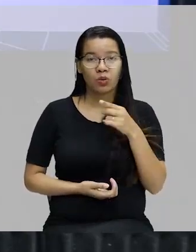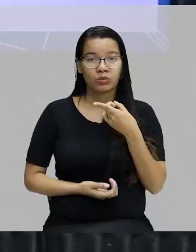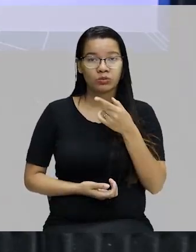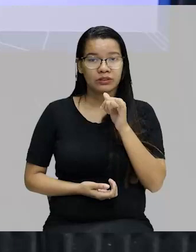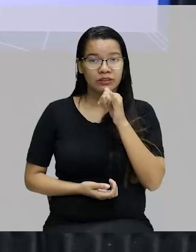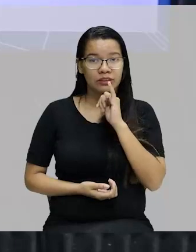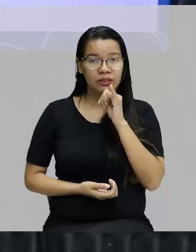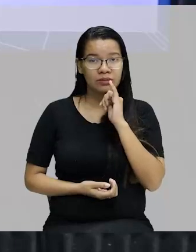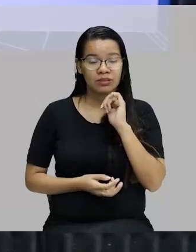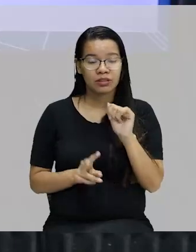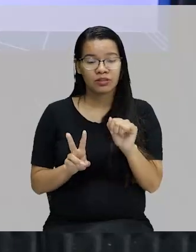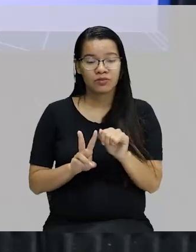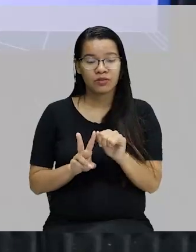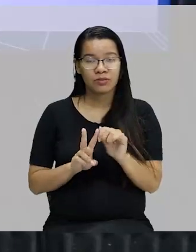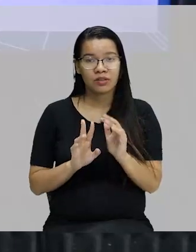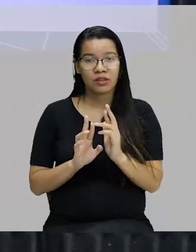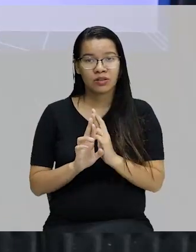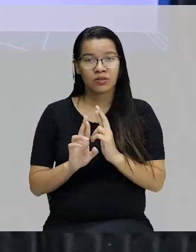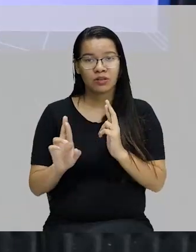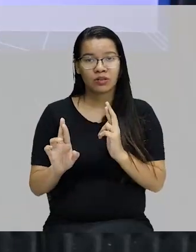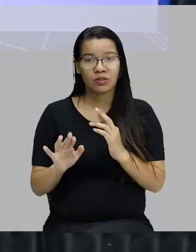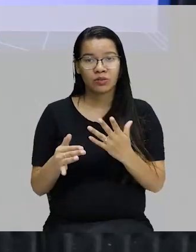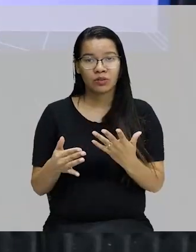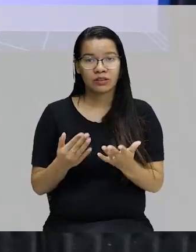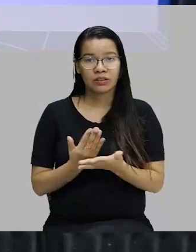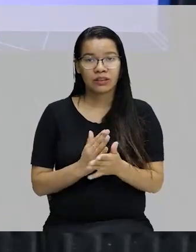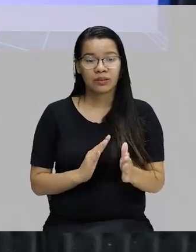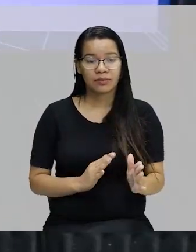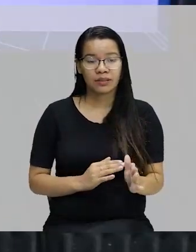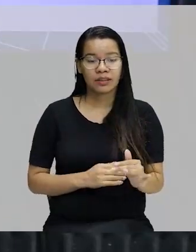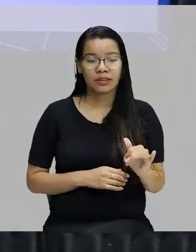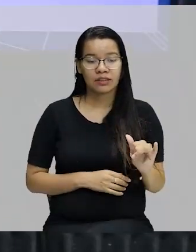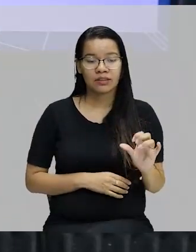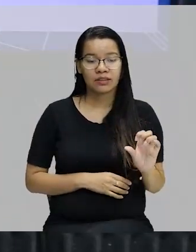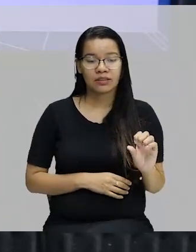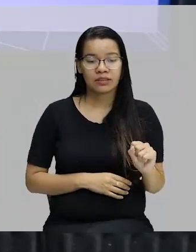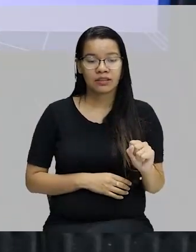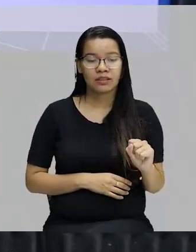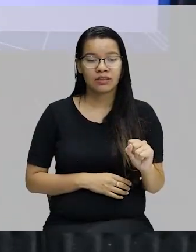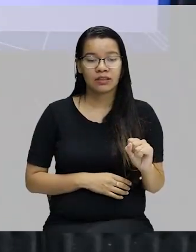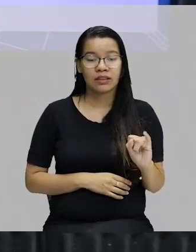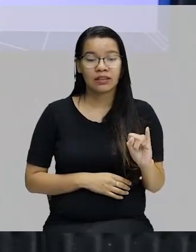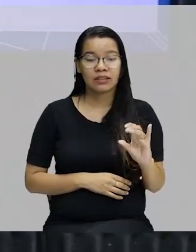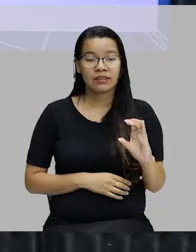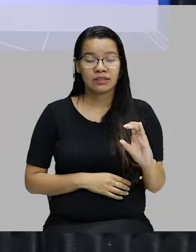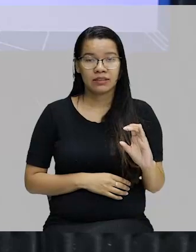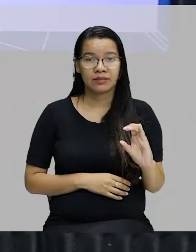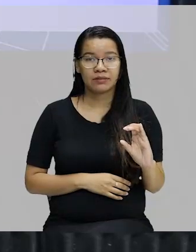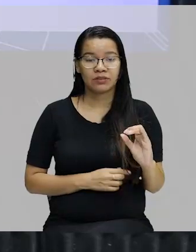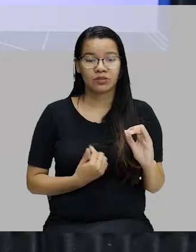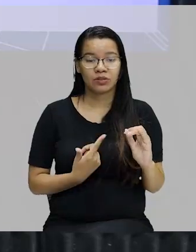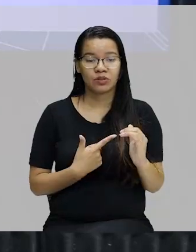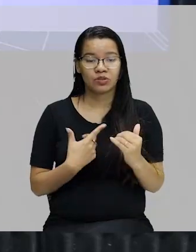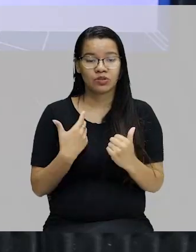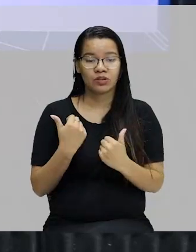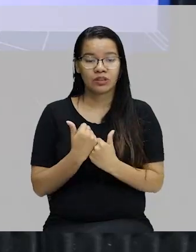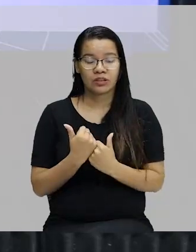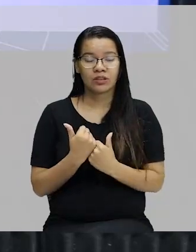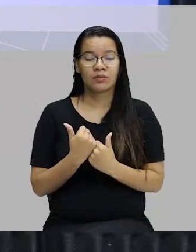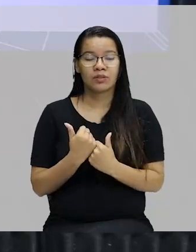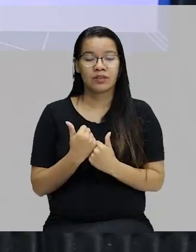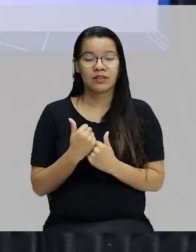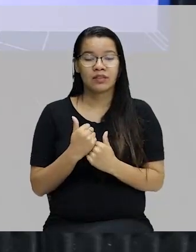exemplos de advérbios regulares. Quando o advérbio termina em IC, a gente troca esse IC e